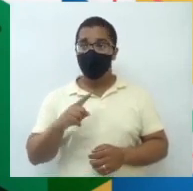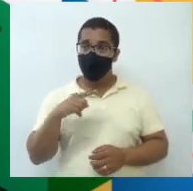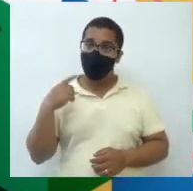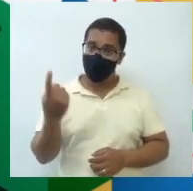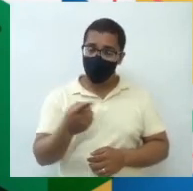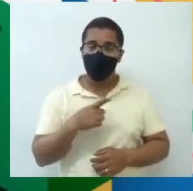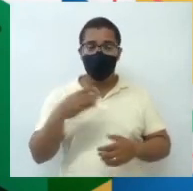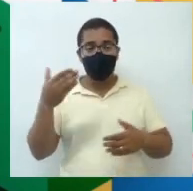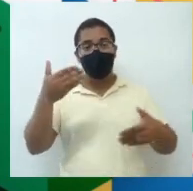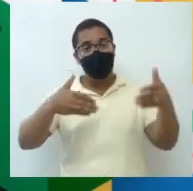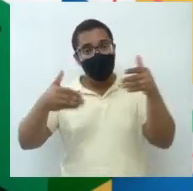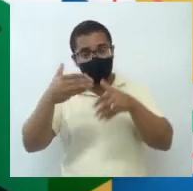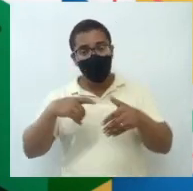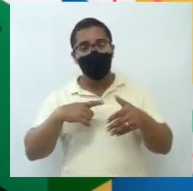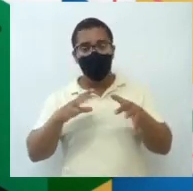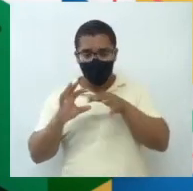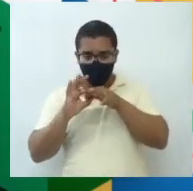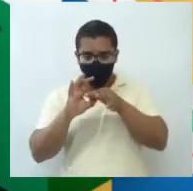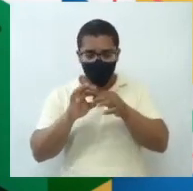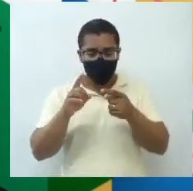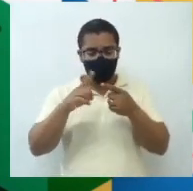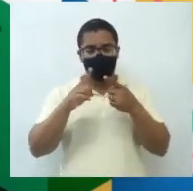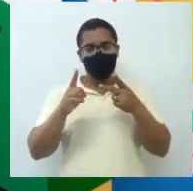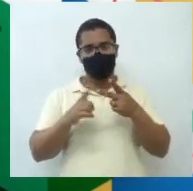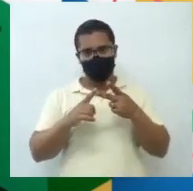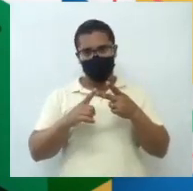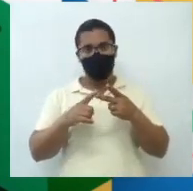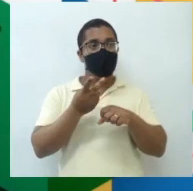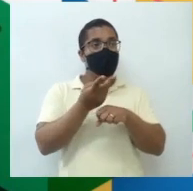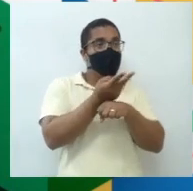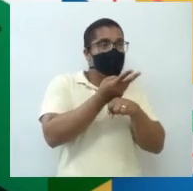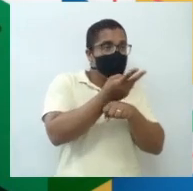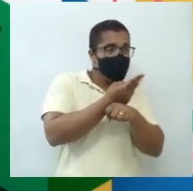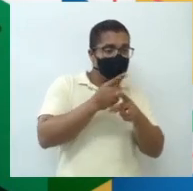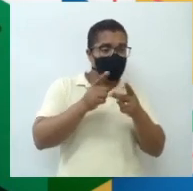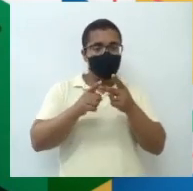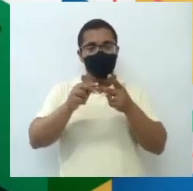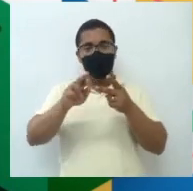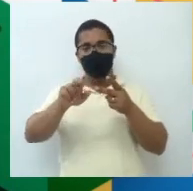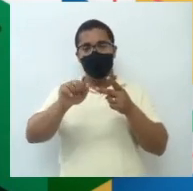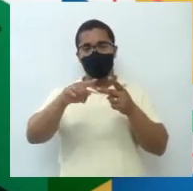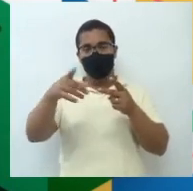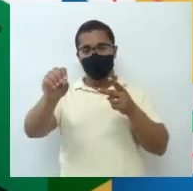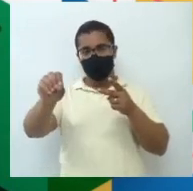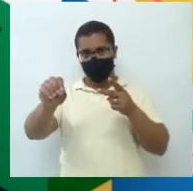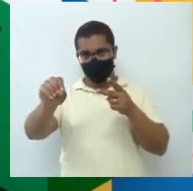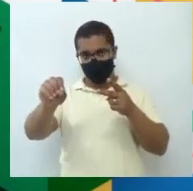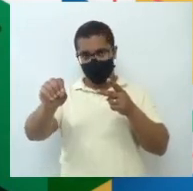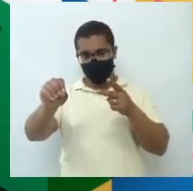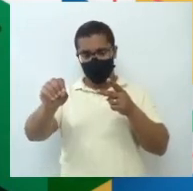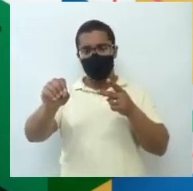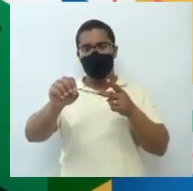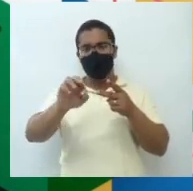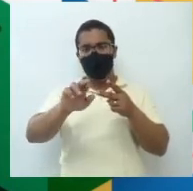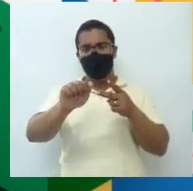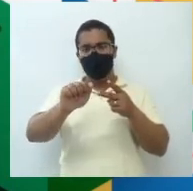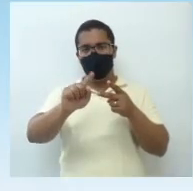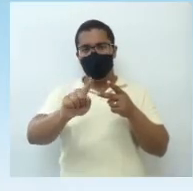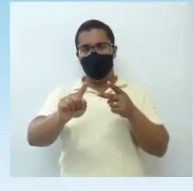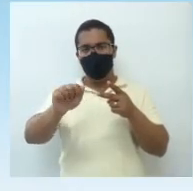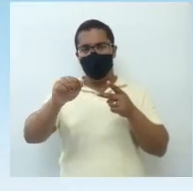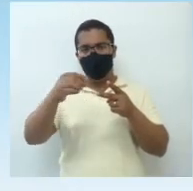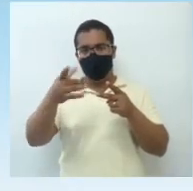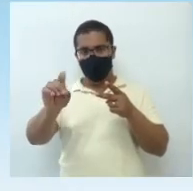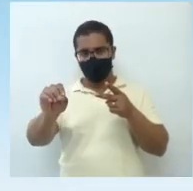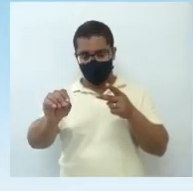envolvidos com duas questões o a busca EA razão Ok então muito bem se o